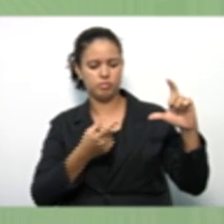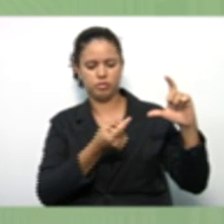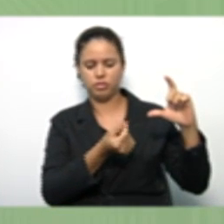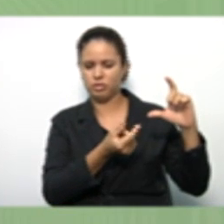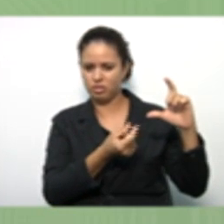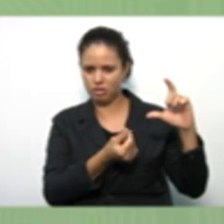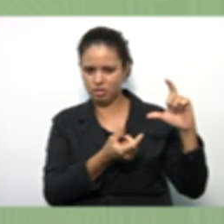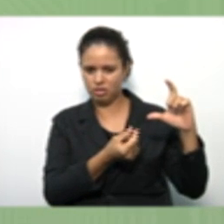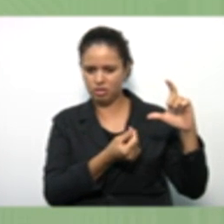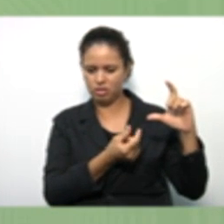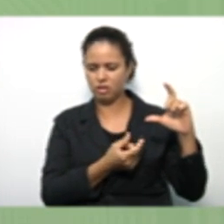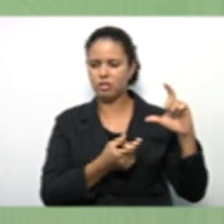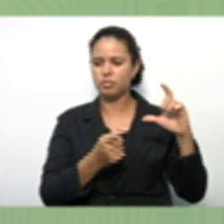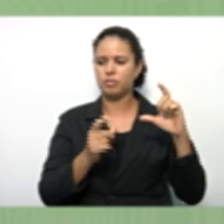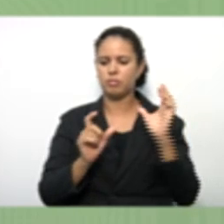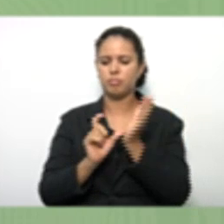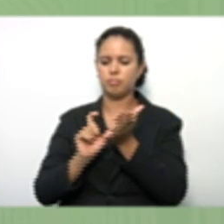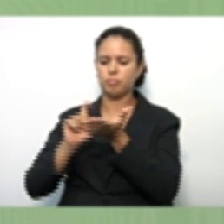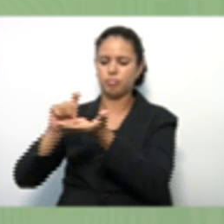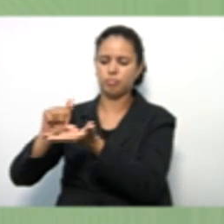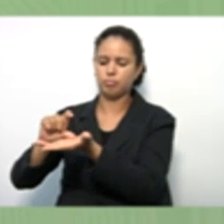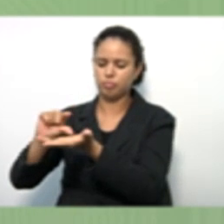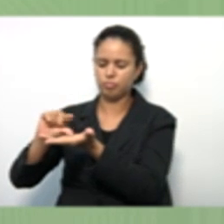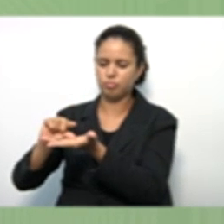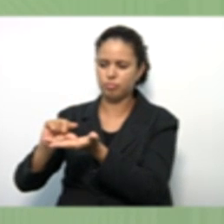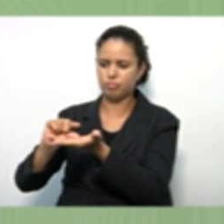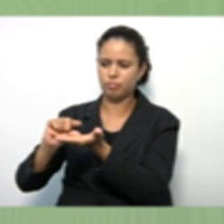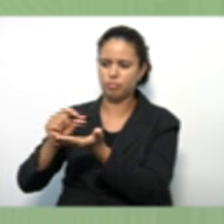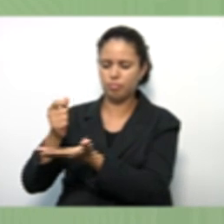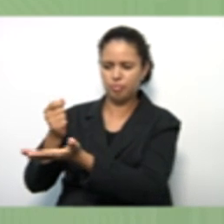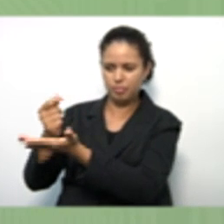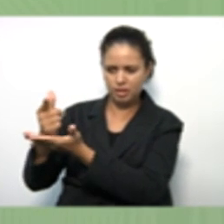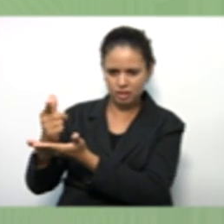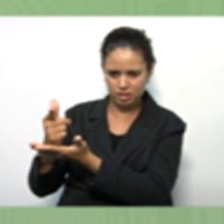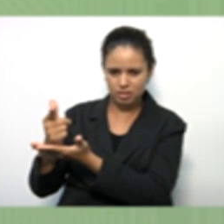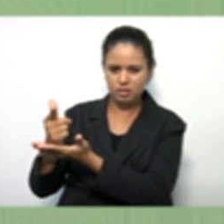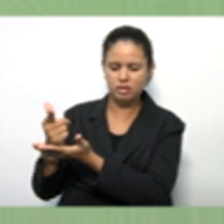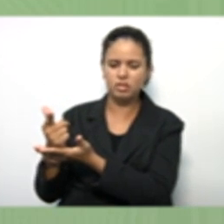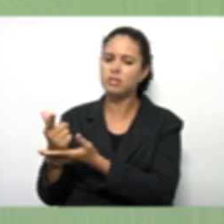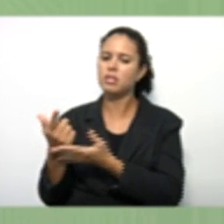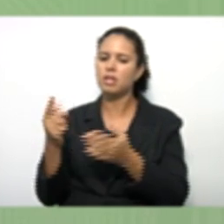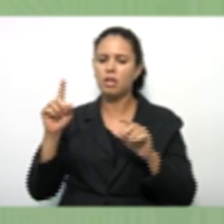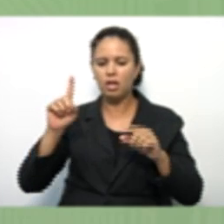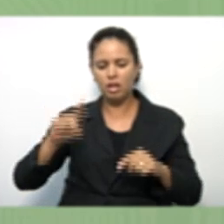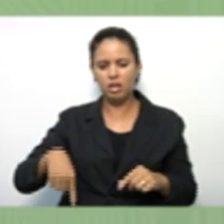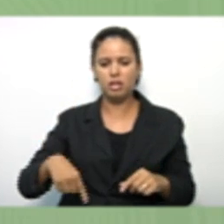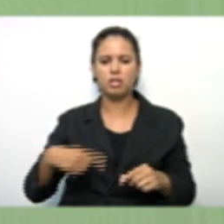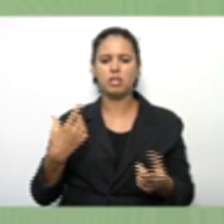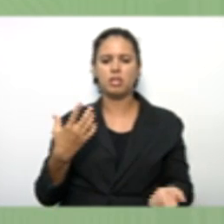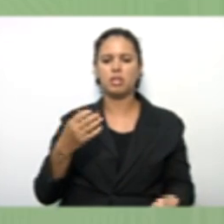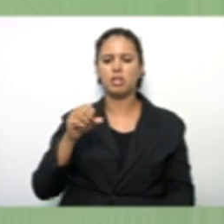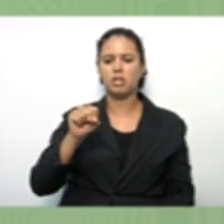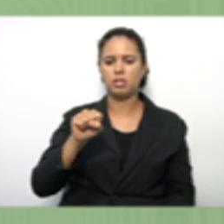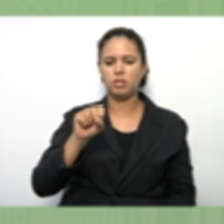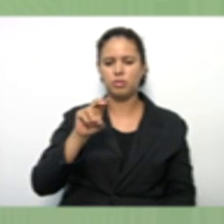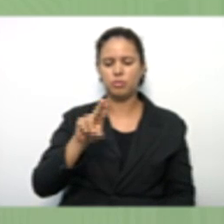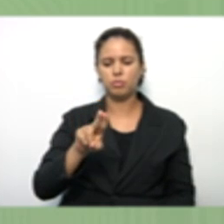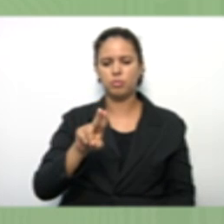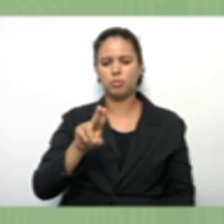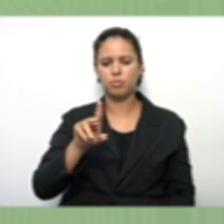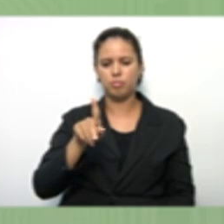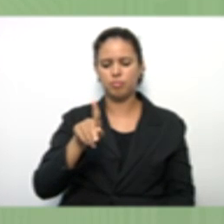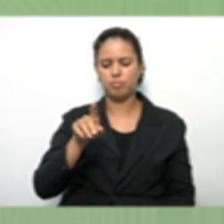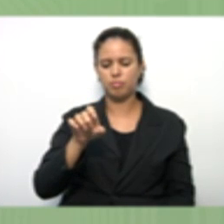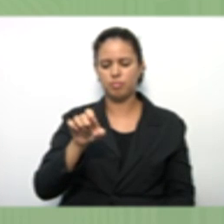somos superavitários. É uma situação superavitária. A situação superavitária é aquela onde você tem mais dinheiro do que